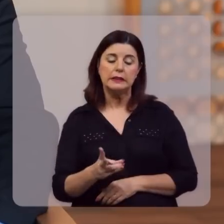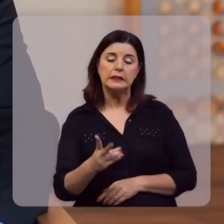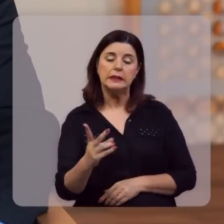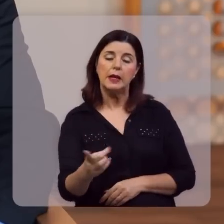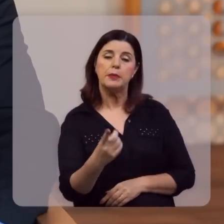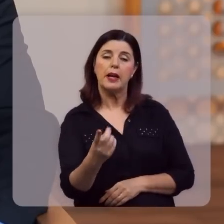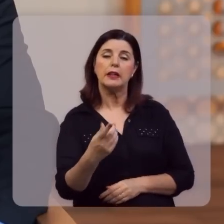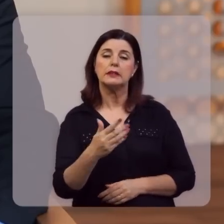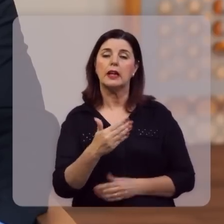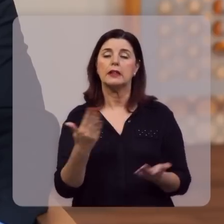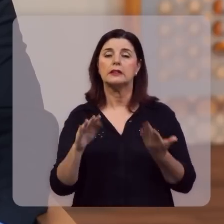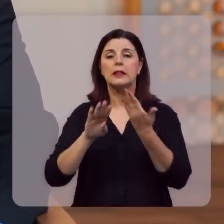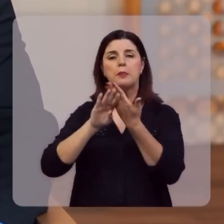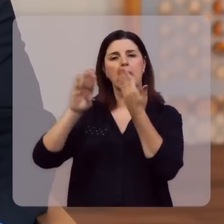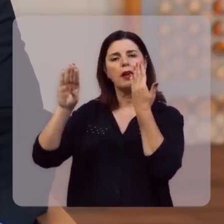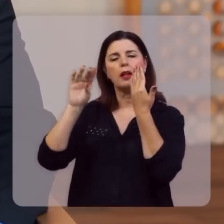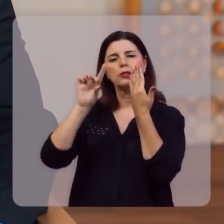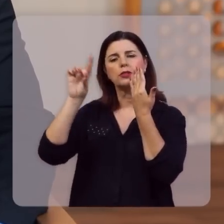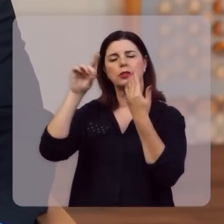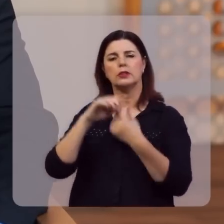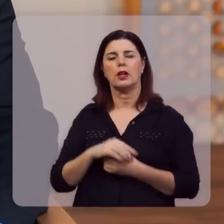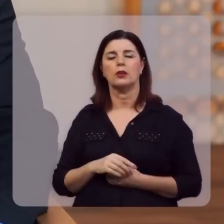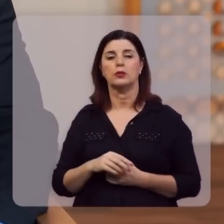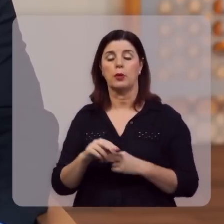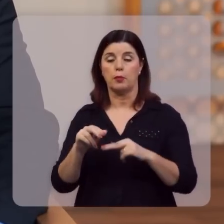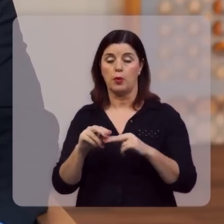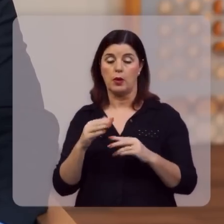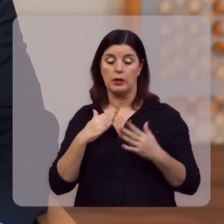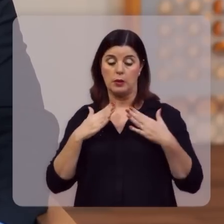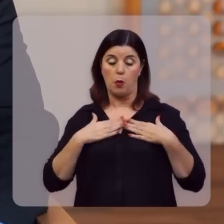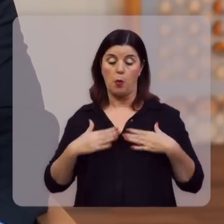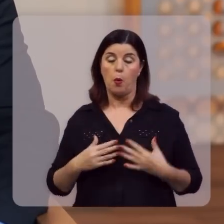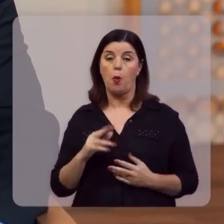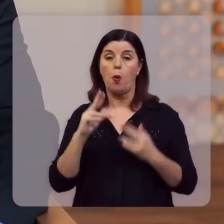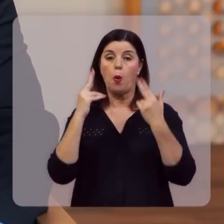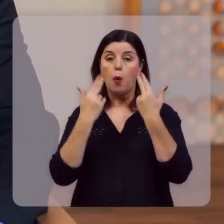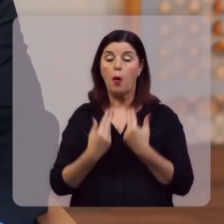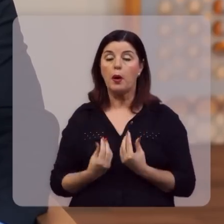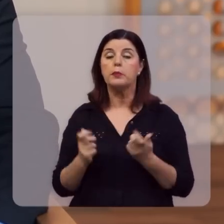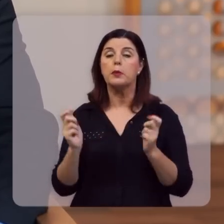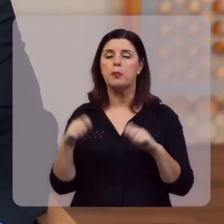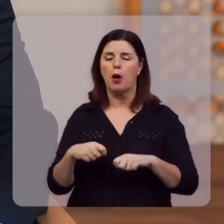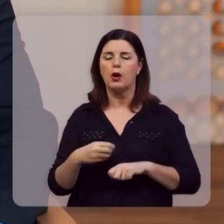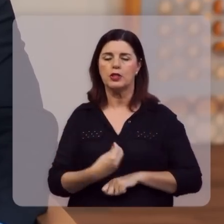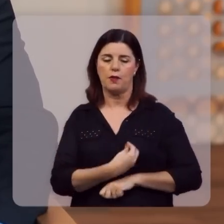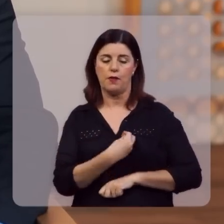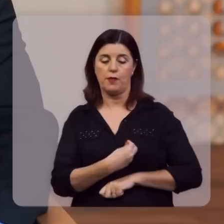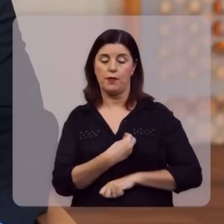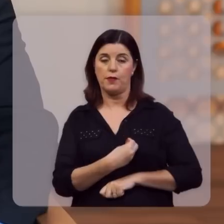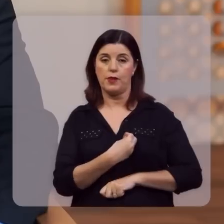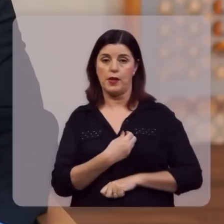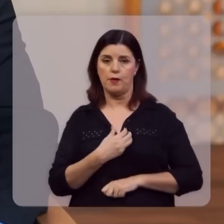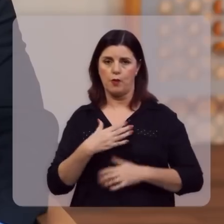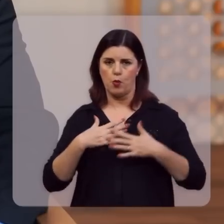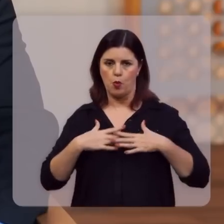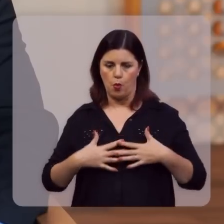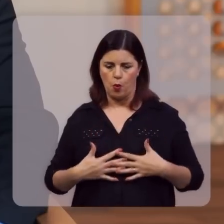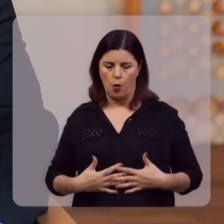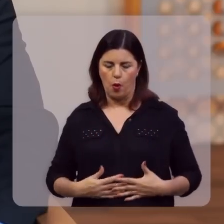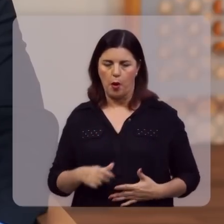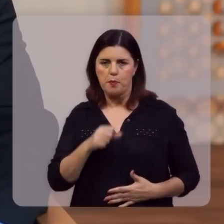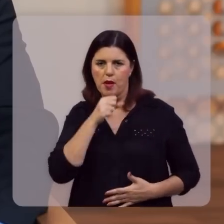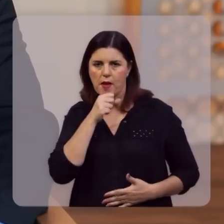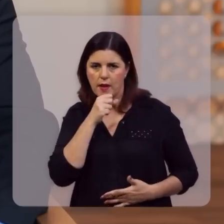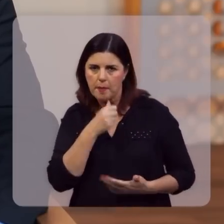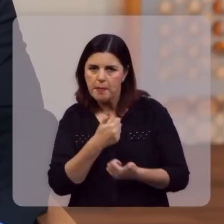eternidade desse estado de separação. Então, o ser humano pode estar vivo biologicamente, embora envelhecendo